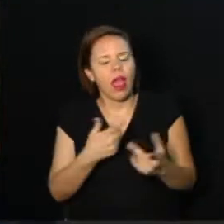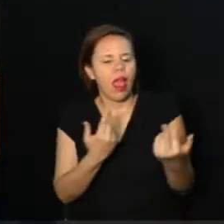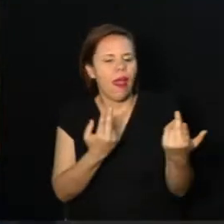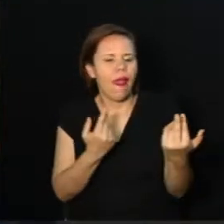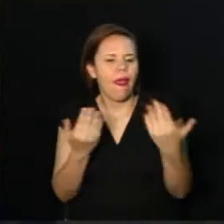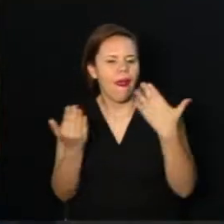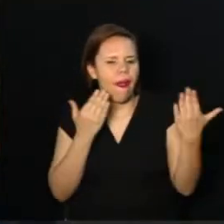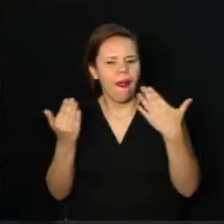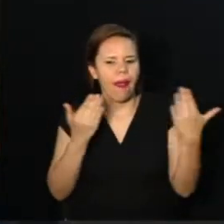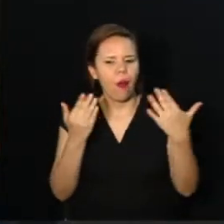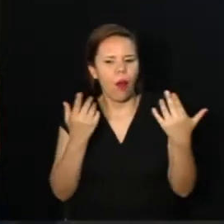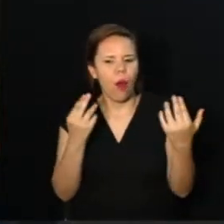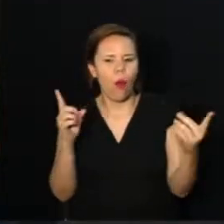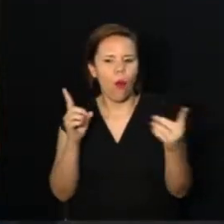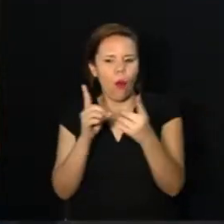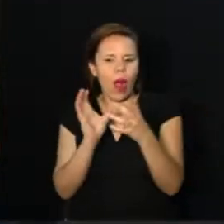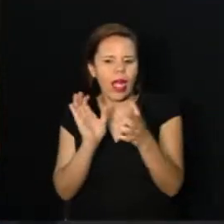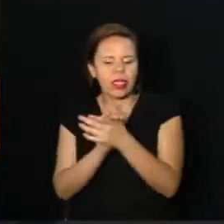casamento perfeito.